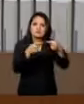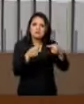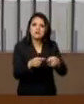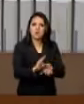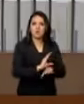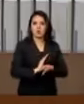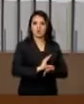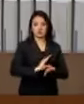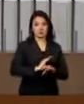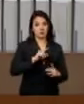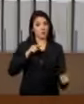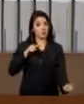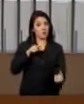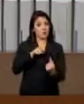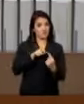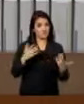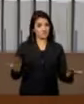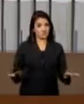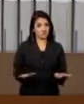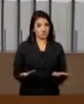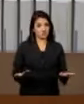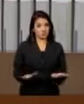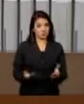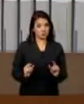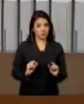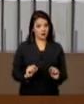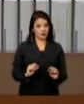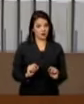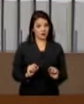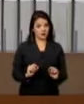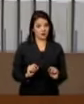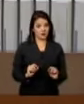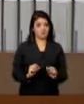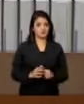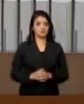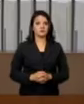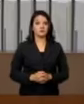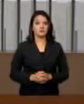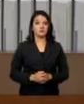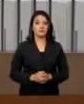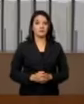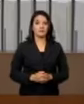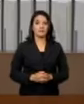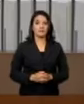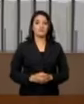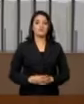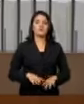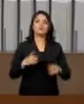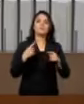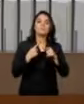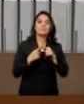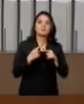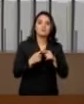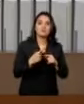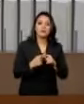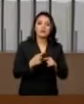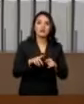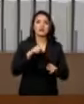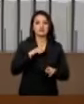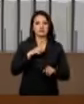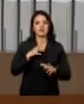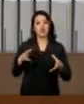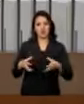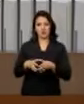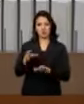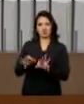O objetivo é, dada a provocação que vem, porque o Judiciário não